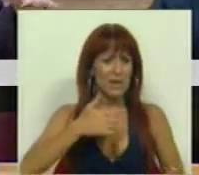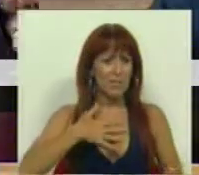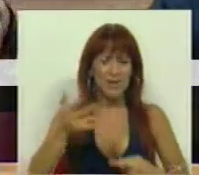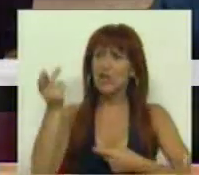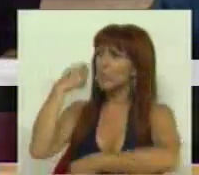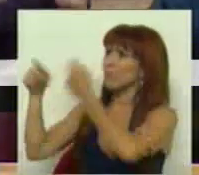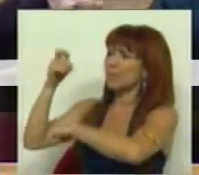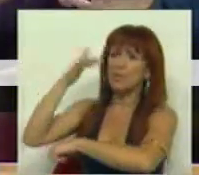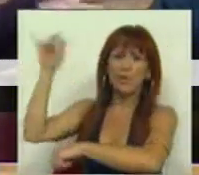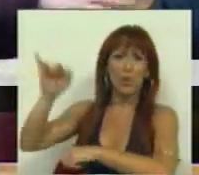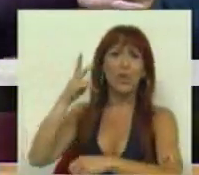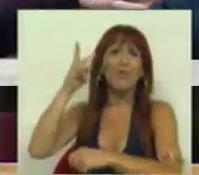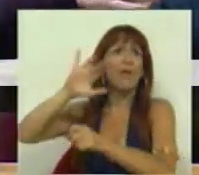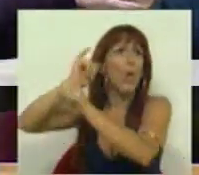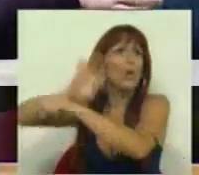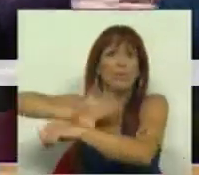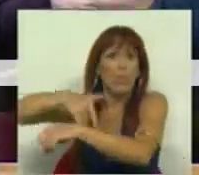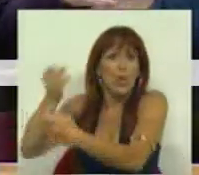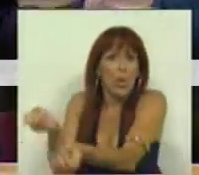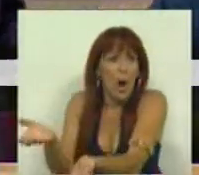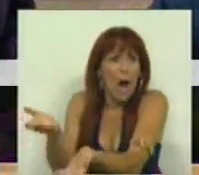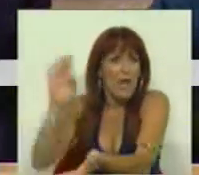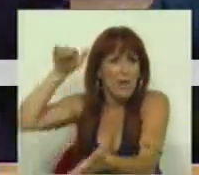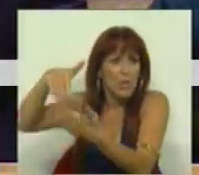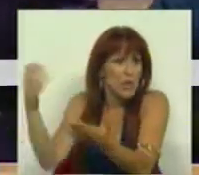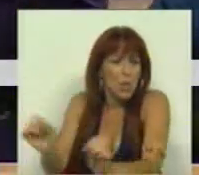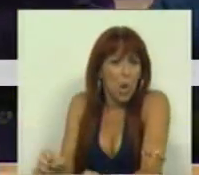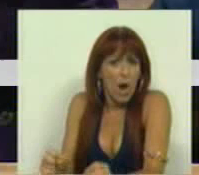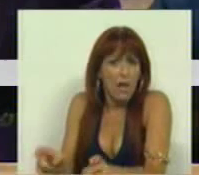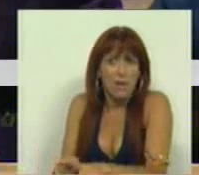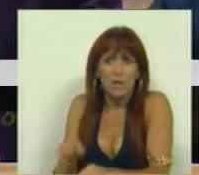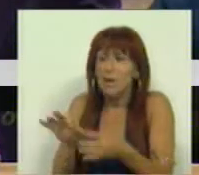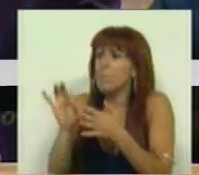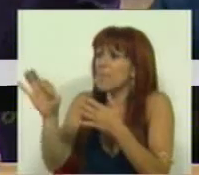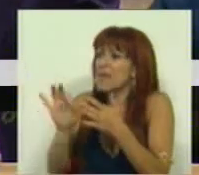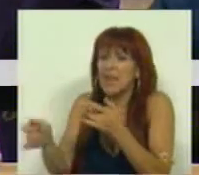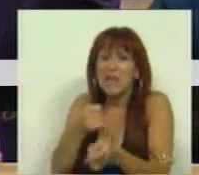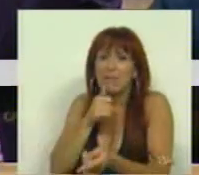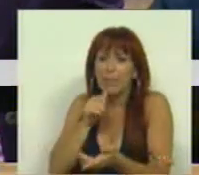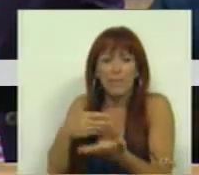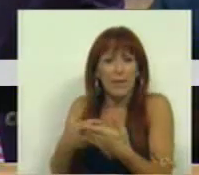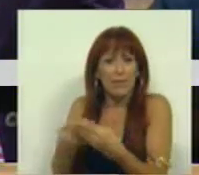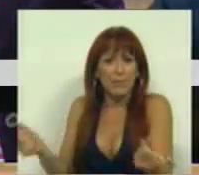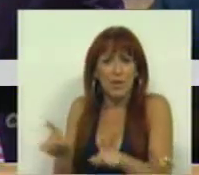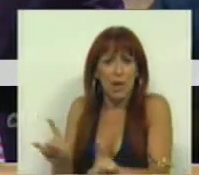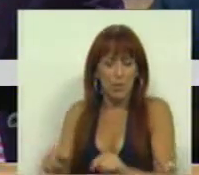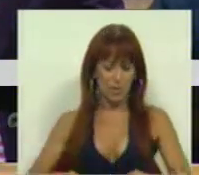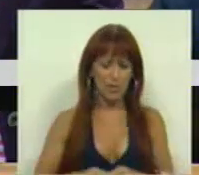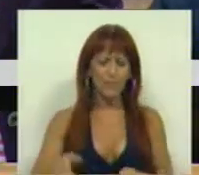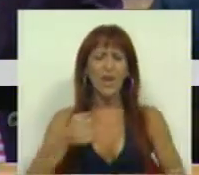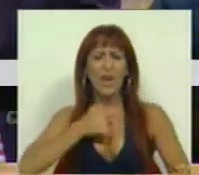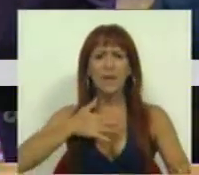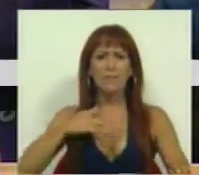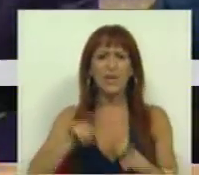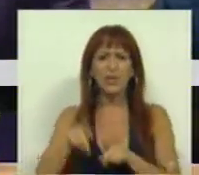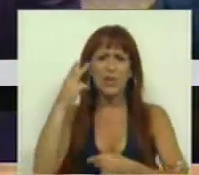exportadoras não vivem noutro mundo não há Solução Não há medida avulso que possa resolver o problema as empresas exportadoras dependem